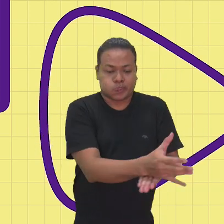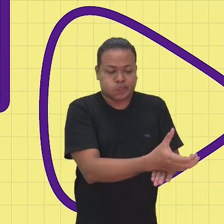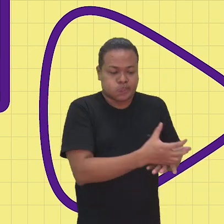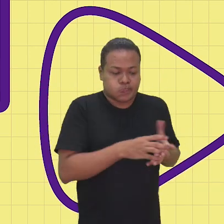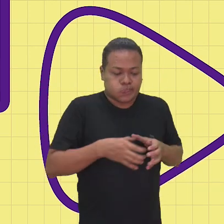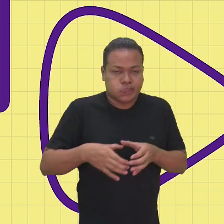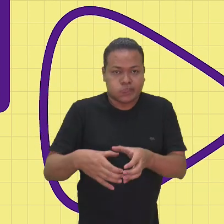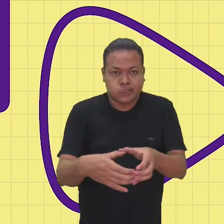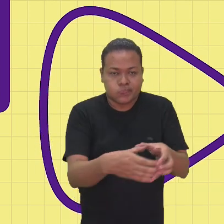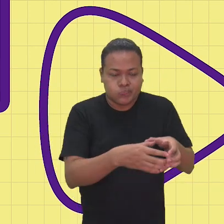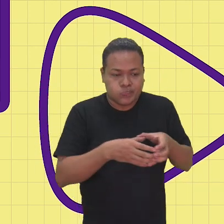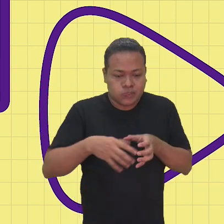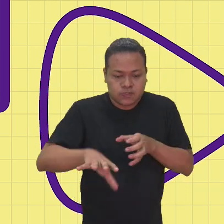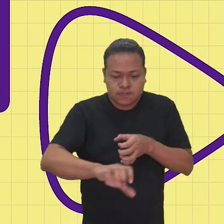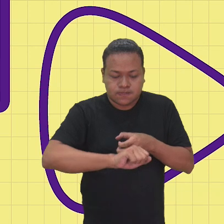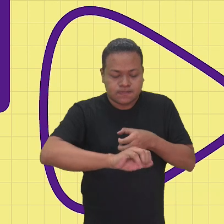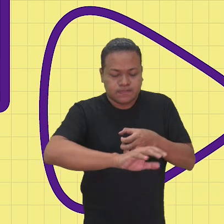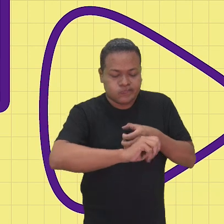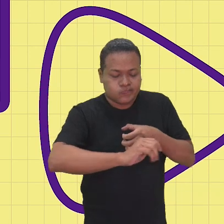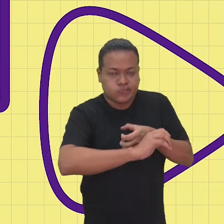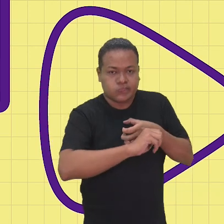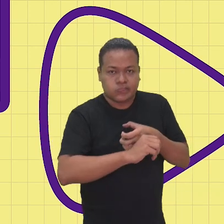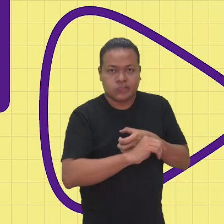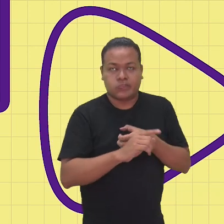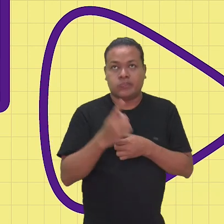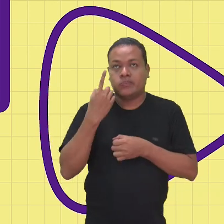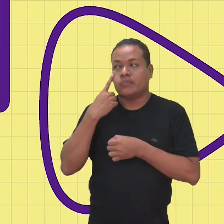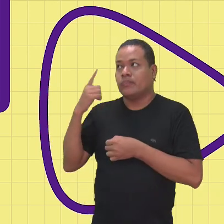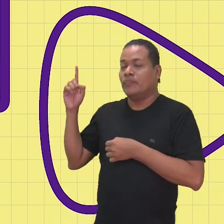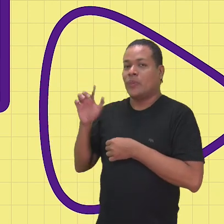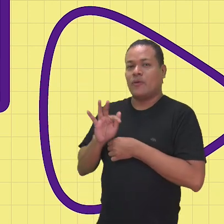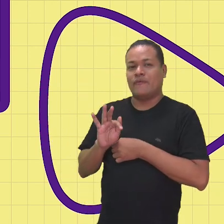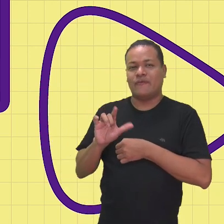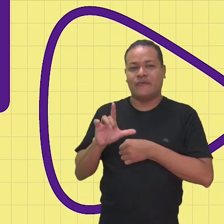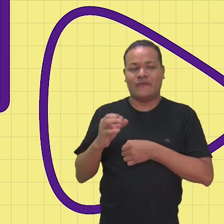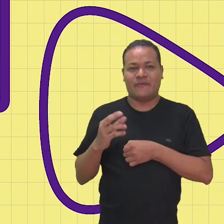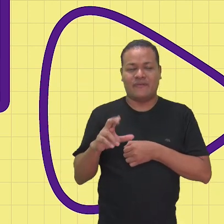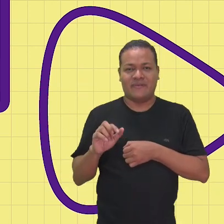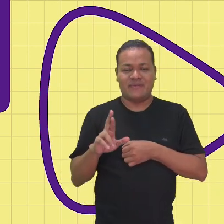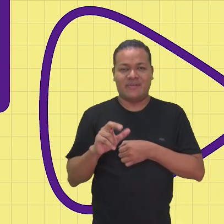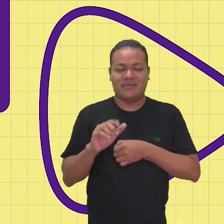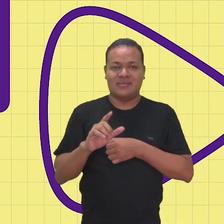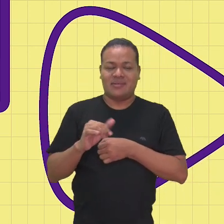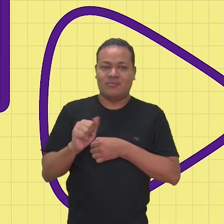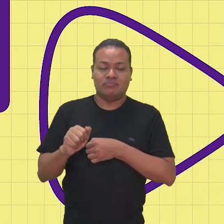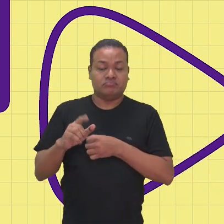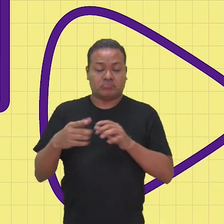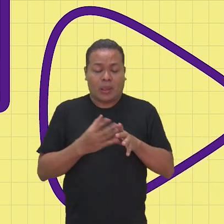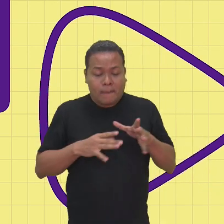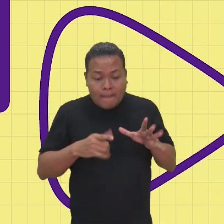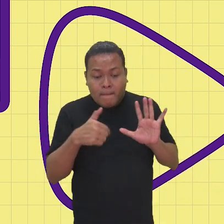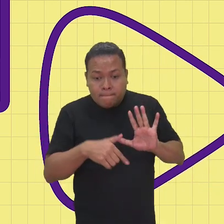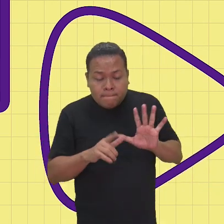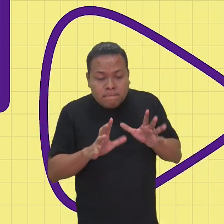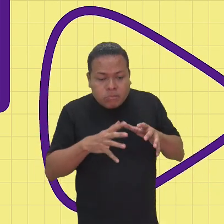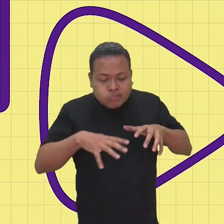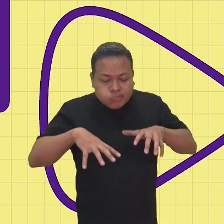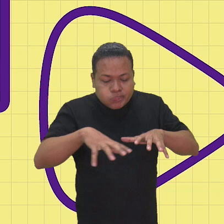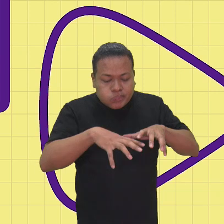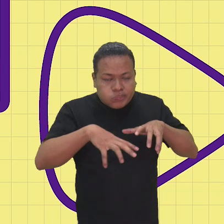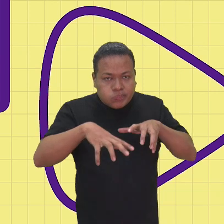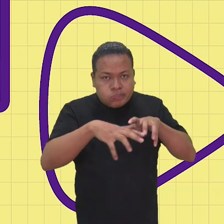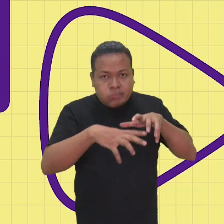que a gente chama de flocos, por isso que está aí o nome floculação, que esses flocos, ao serem estabilizados, então eles vão começar